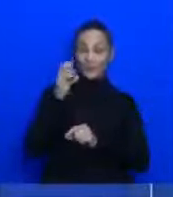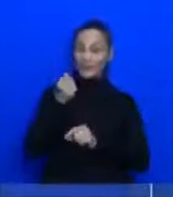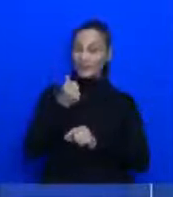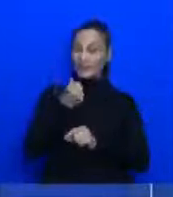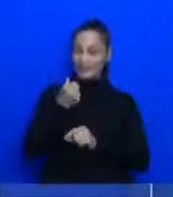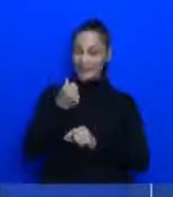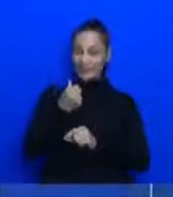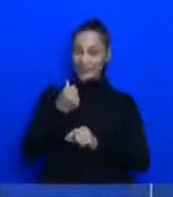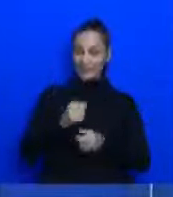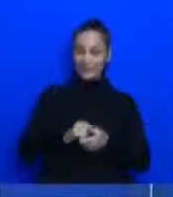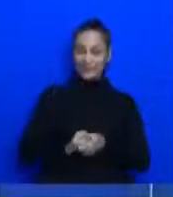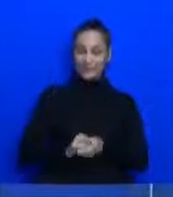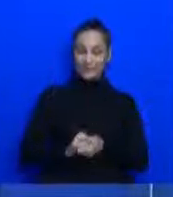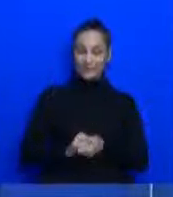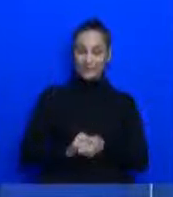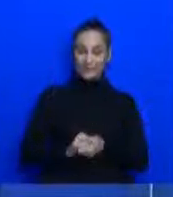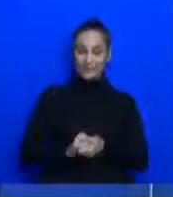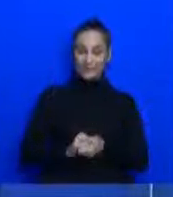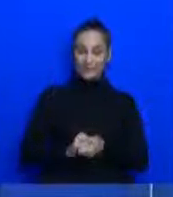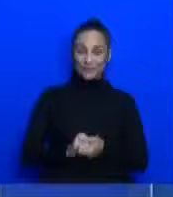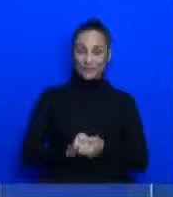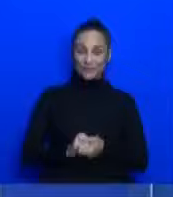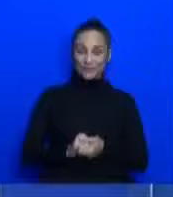quartas e sextas.